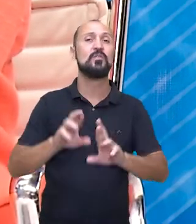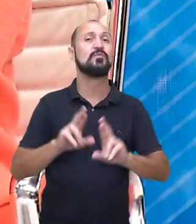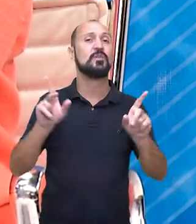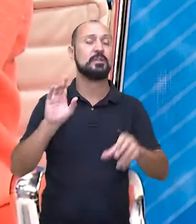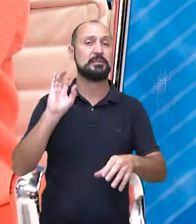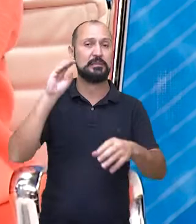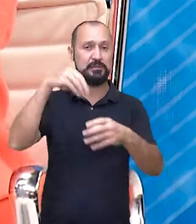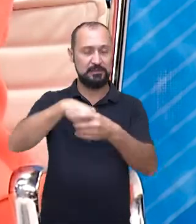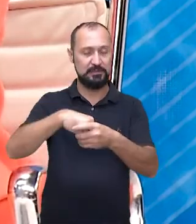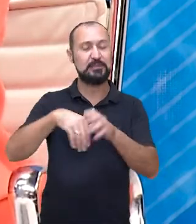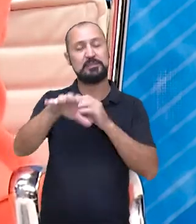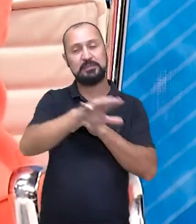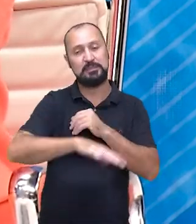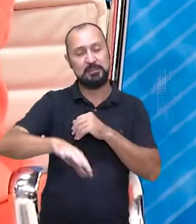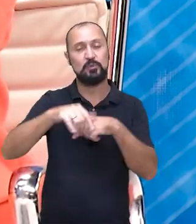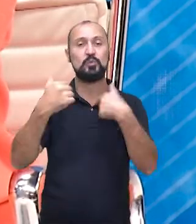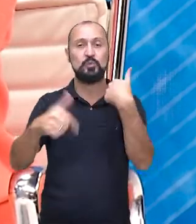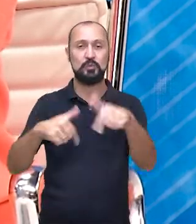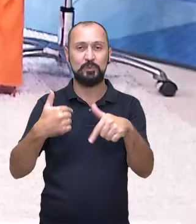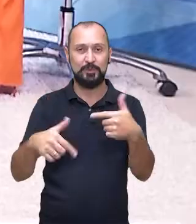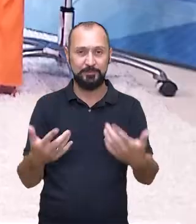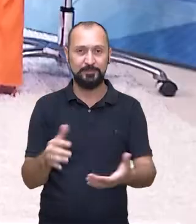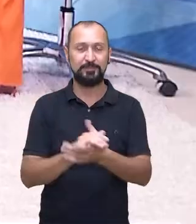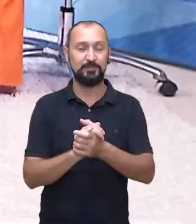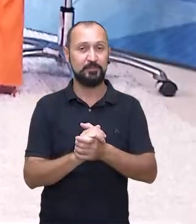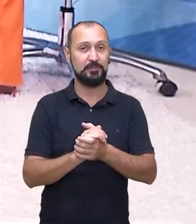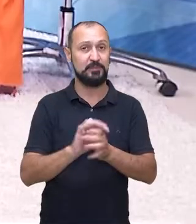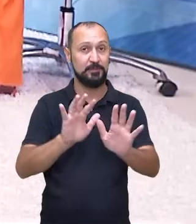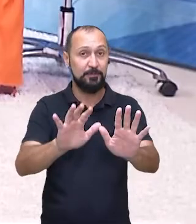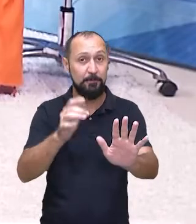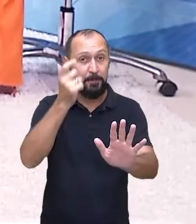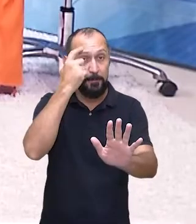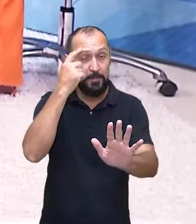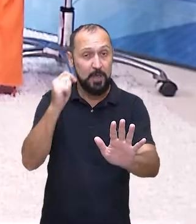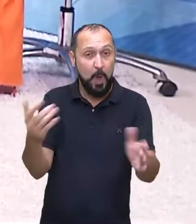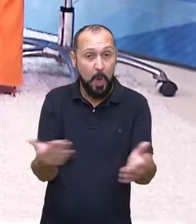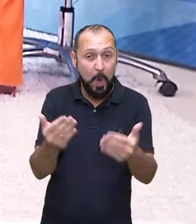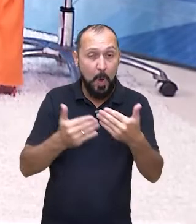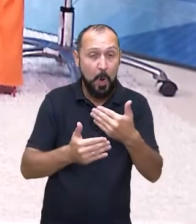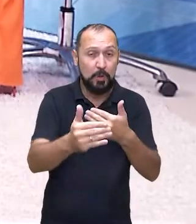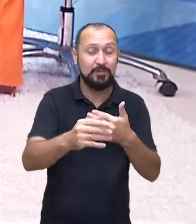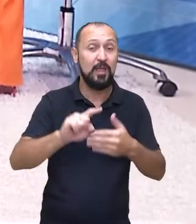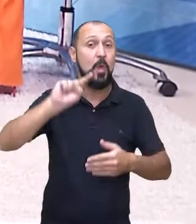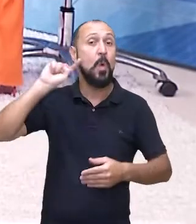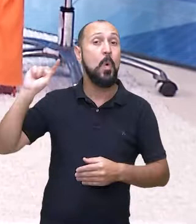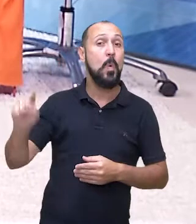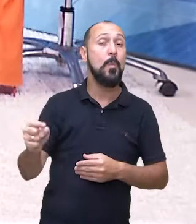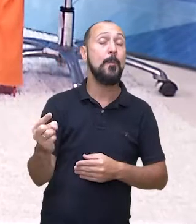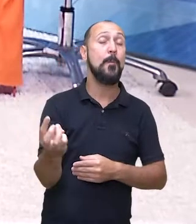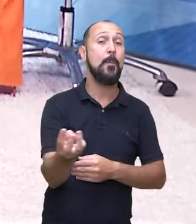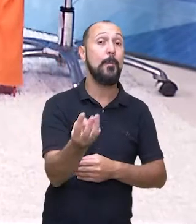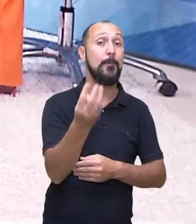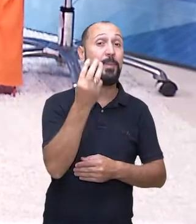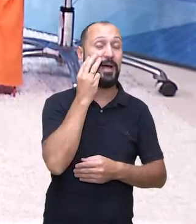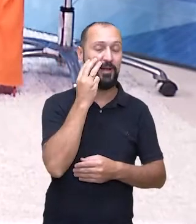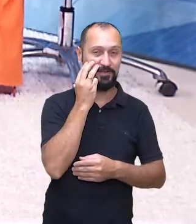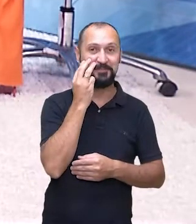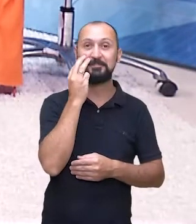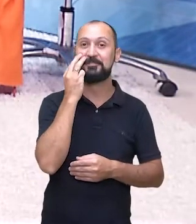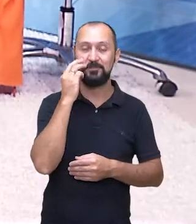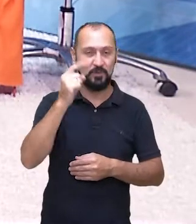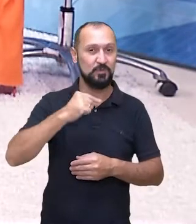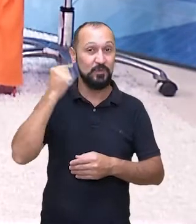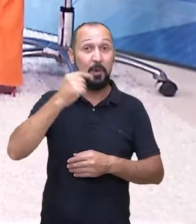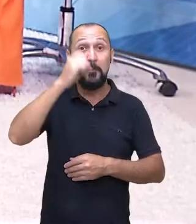constante para ter o diferencial no mercado né exatamente se nós pensarmos que hoje nós temos mais de um